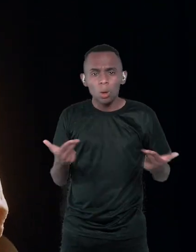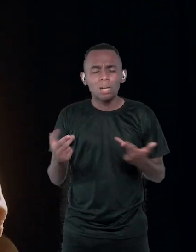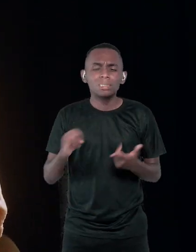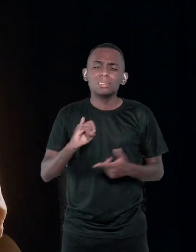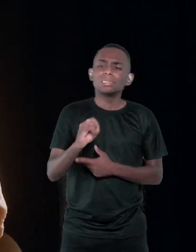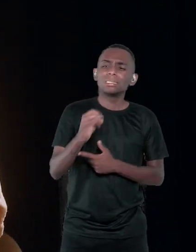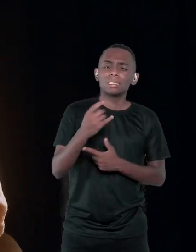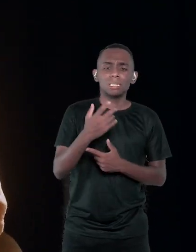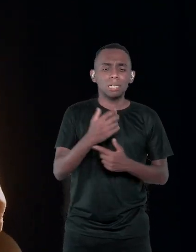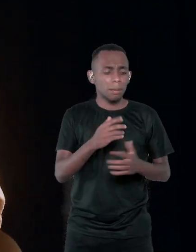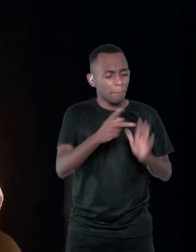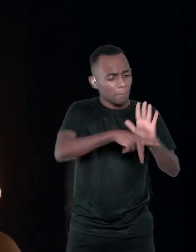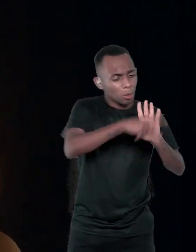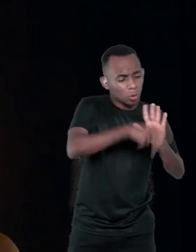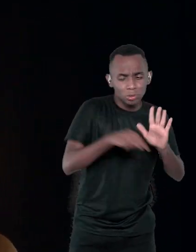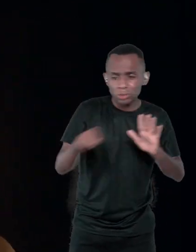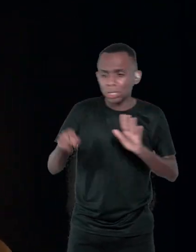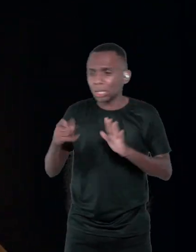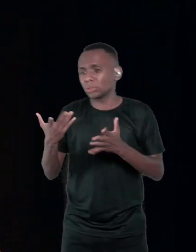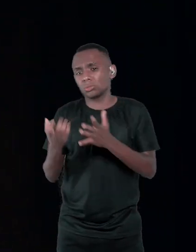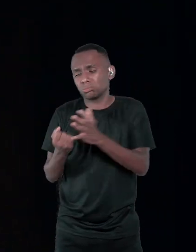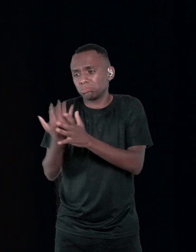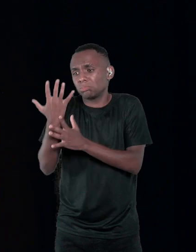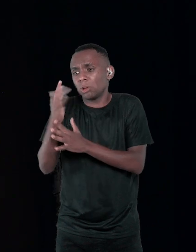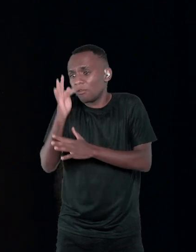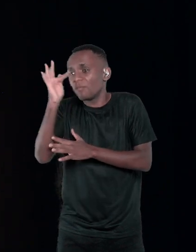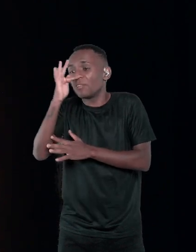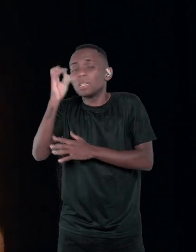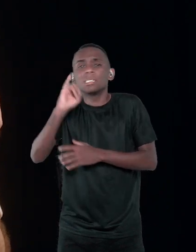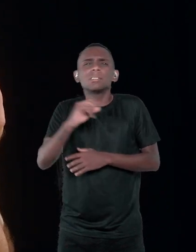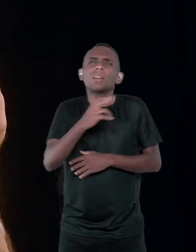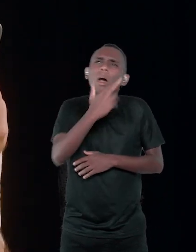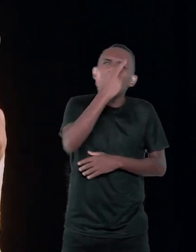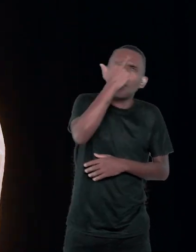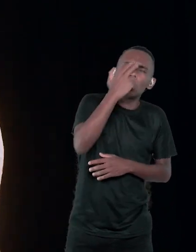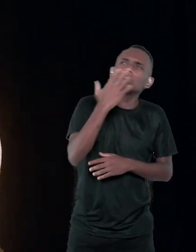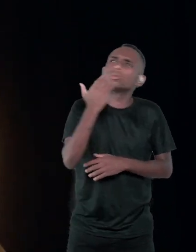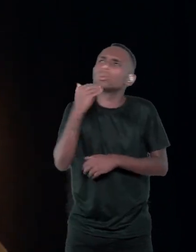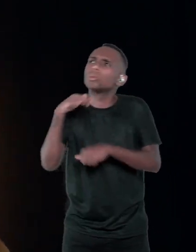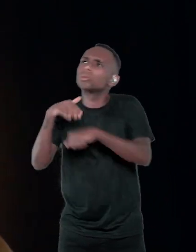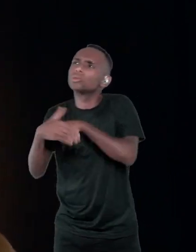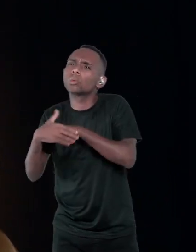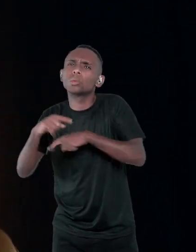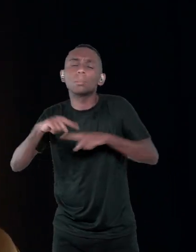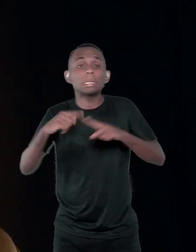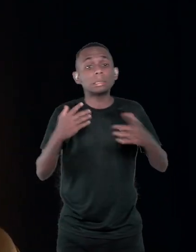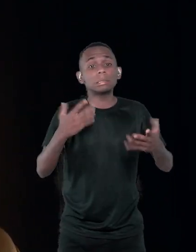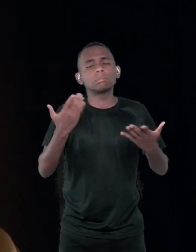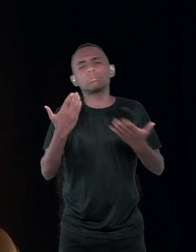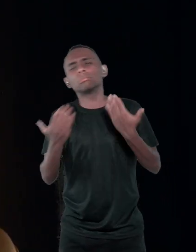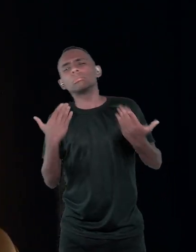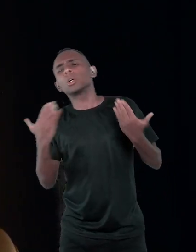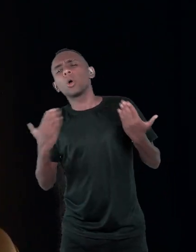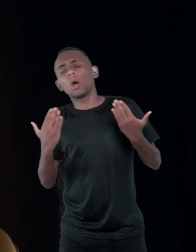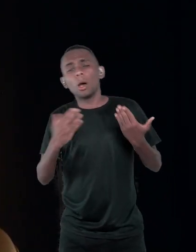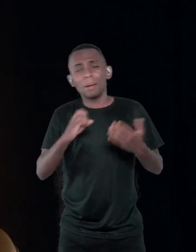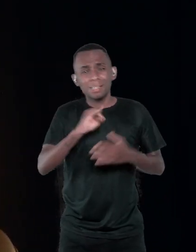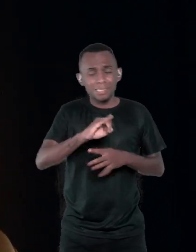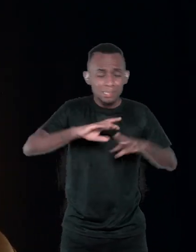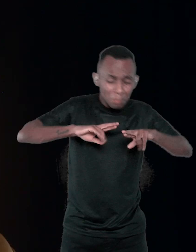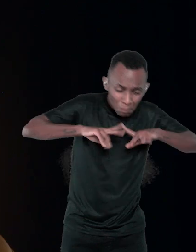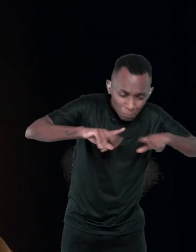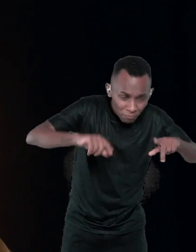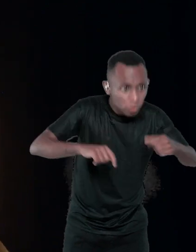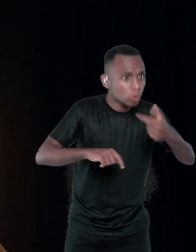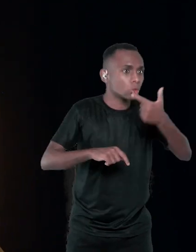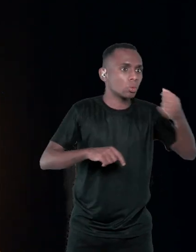fosse planta, simpatia era instrumento. Se almoço fosse janta e descuido fosse tento, se punhado fosse penca, se 200